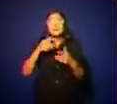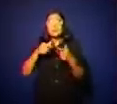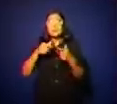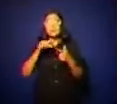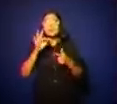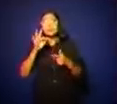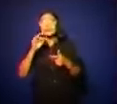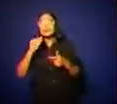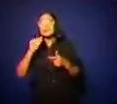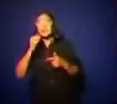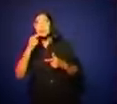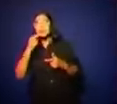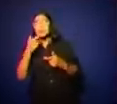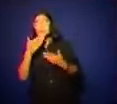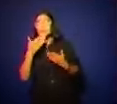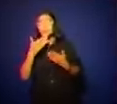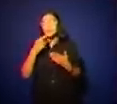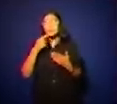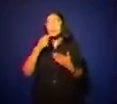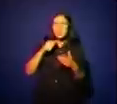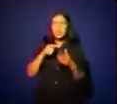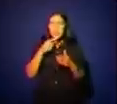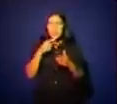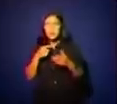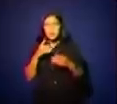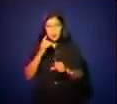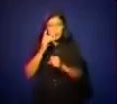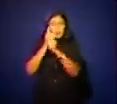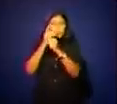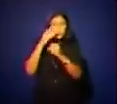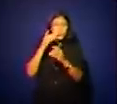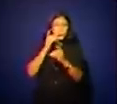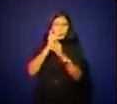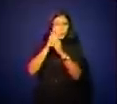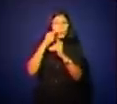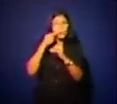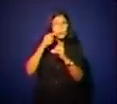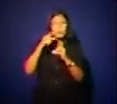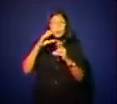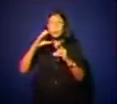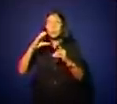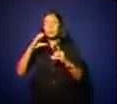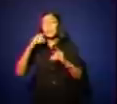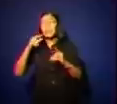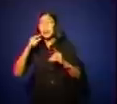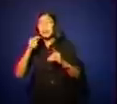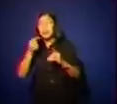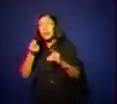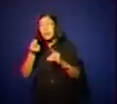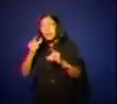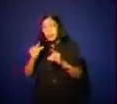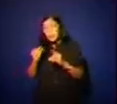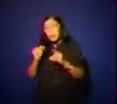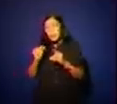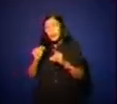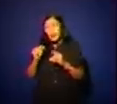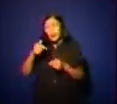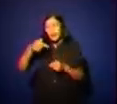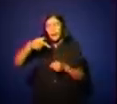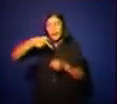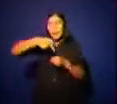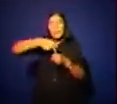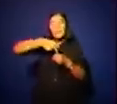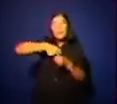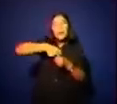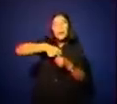é muito difícil a gente faz uma exoneração e descobre no final das contas que pessoas de classe média alta estão economizando é em gasolina então assim a